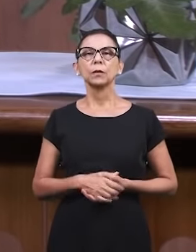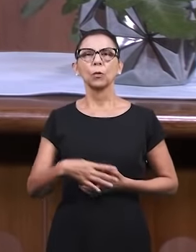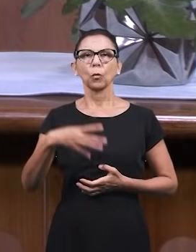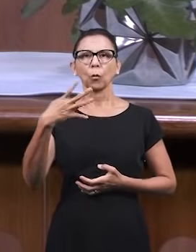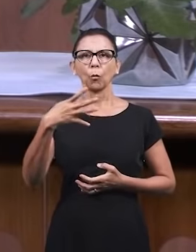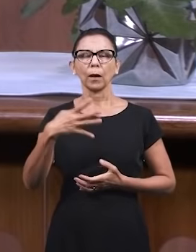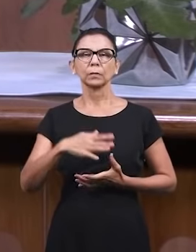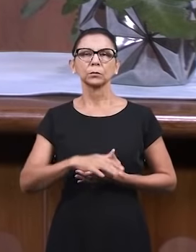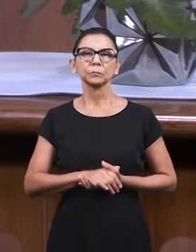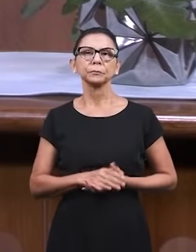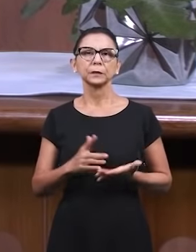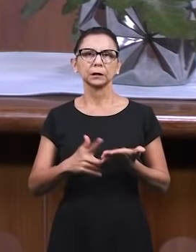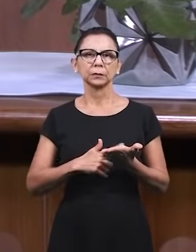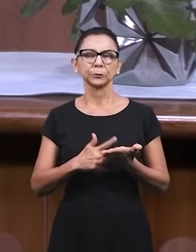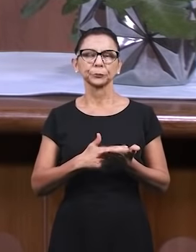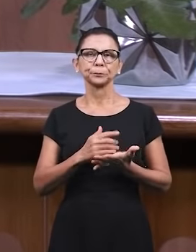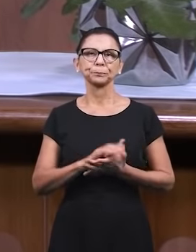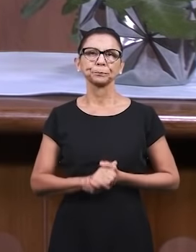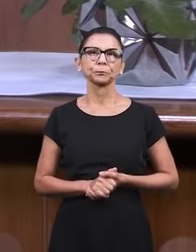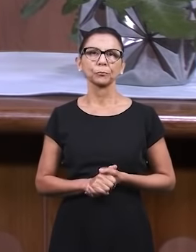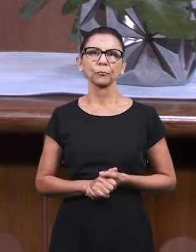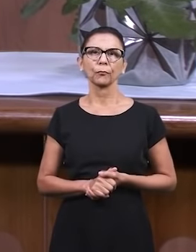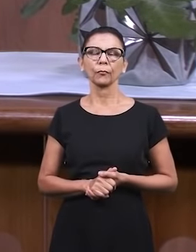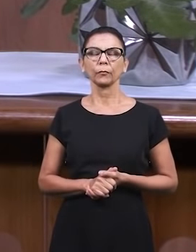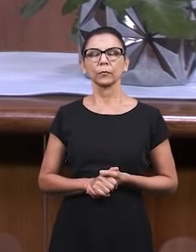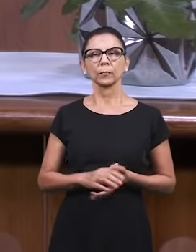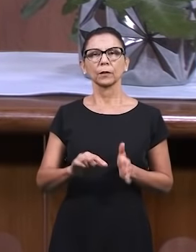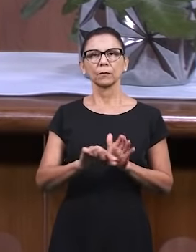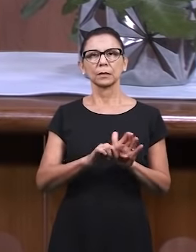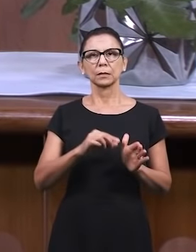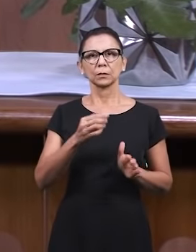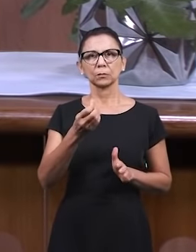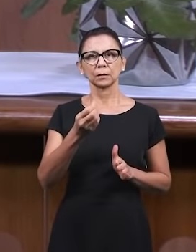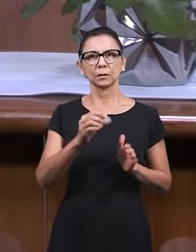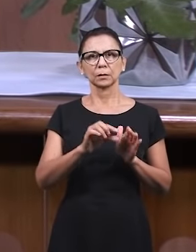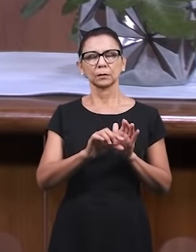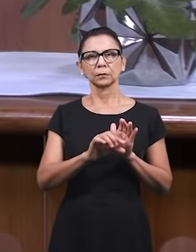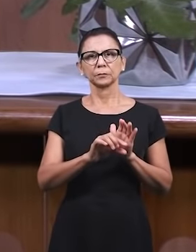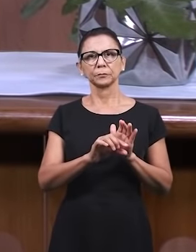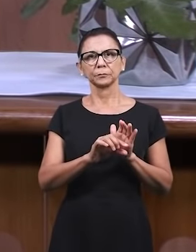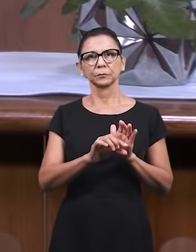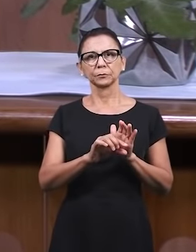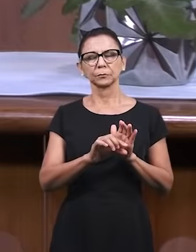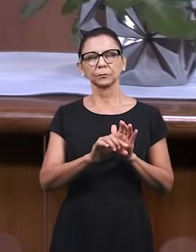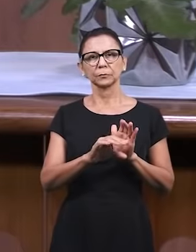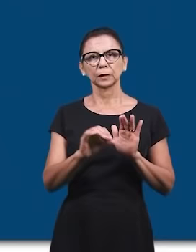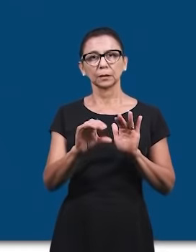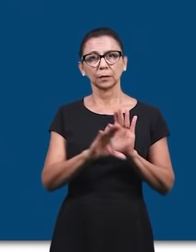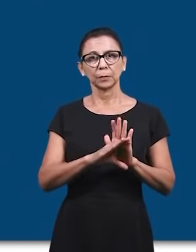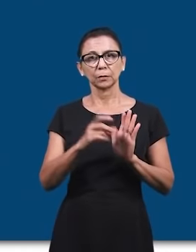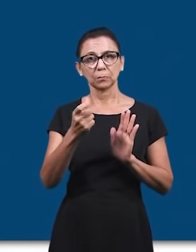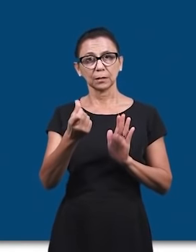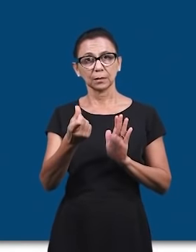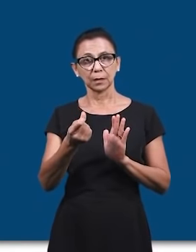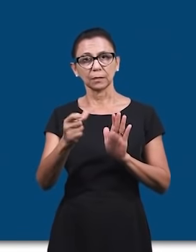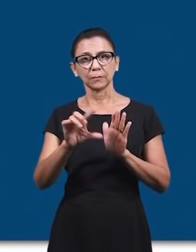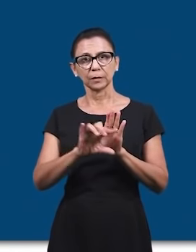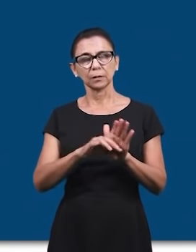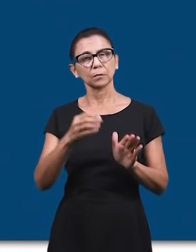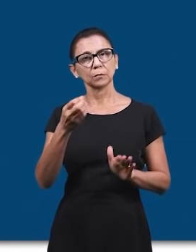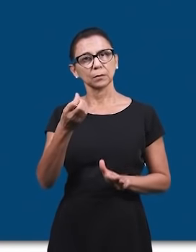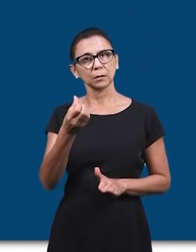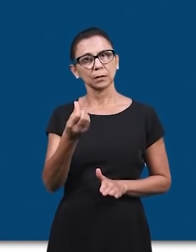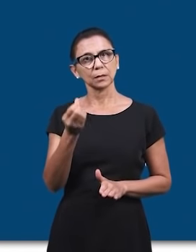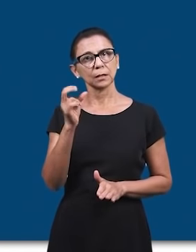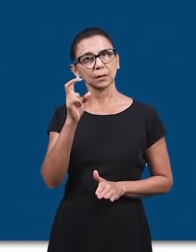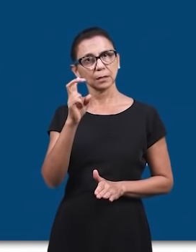no capítulo 6, versículo 65 em diante. Eu estarei lendo, o texto